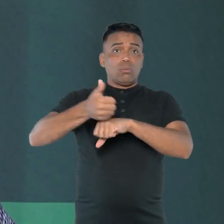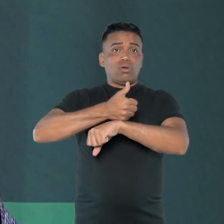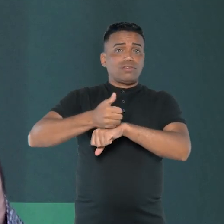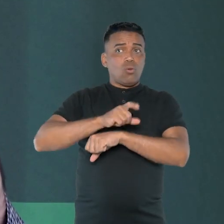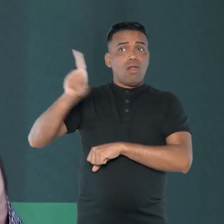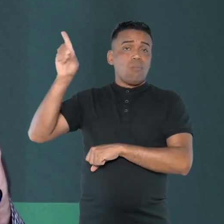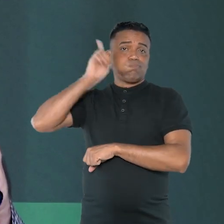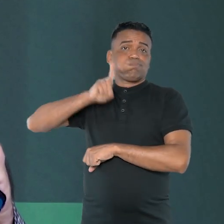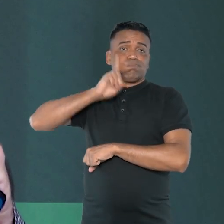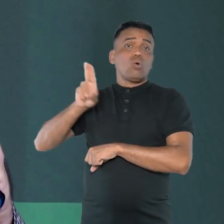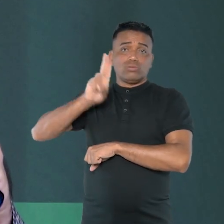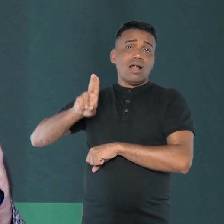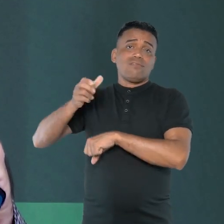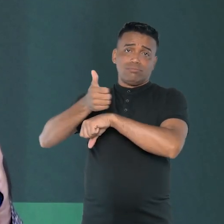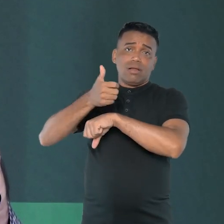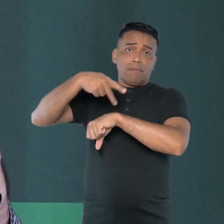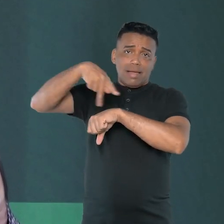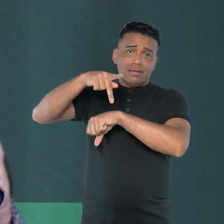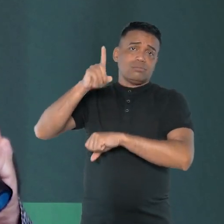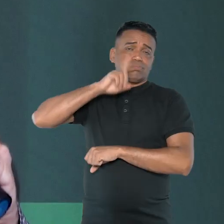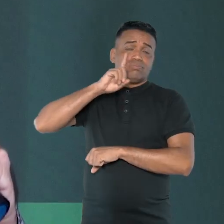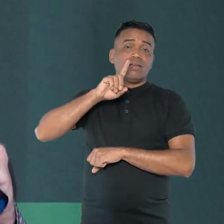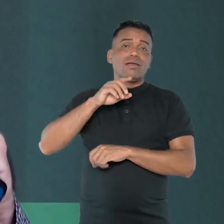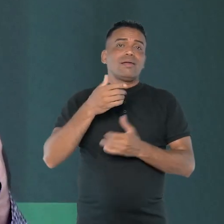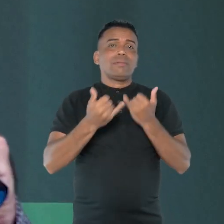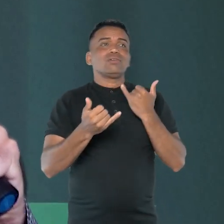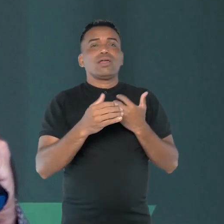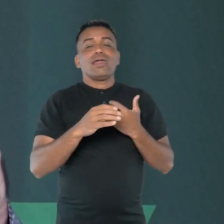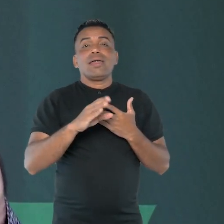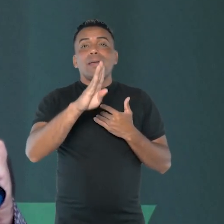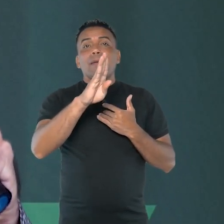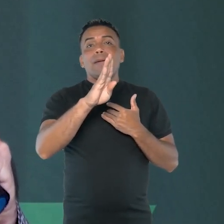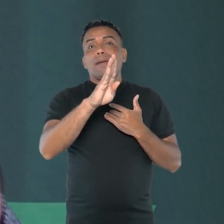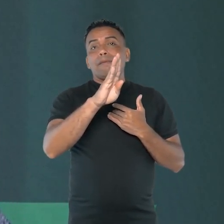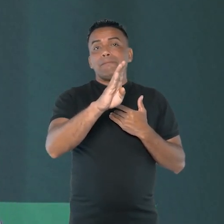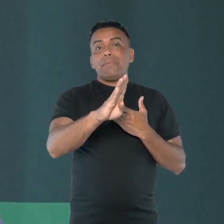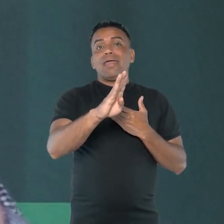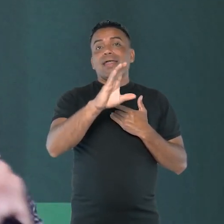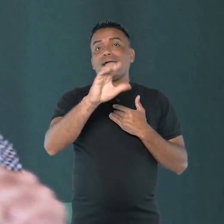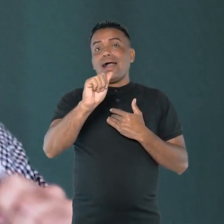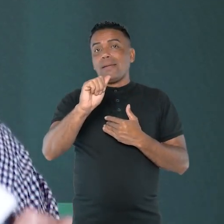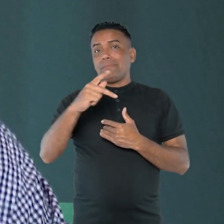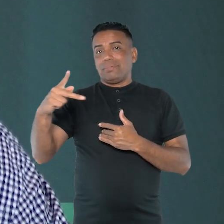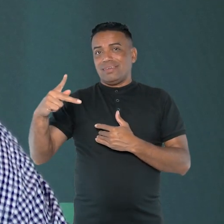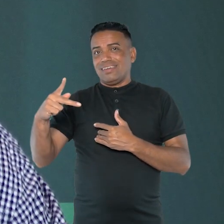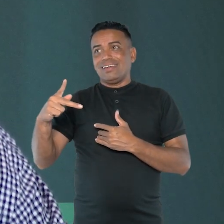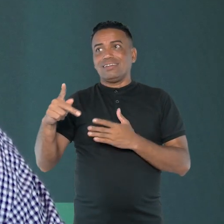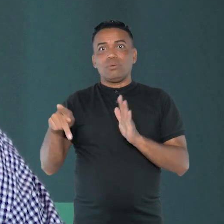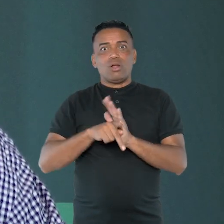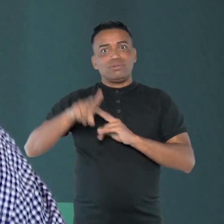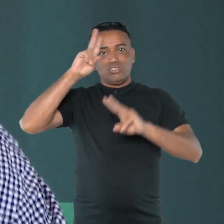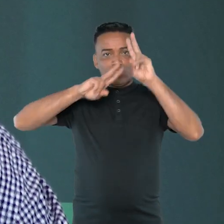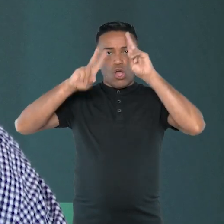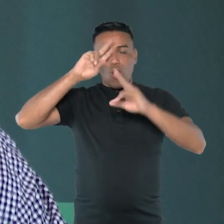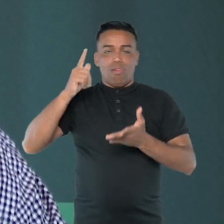norte-americano, eles usavam isso, que no fundo, o que é? Um backup. Essa pessoa era um backup daquela história. Por quê? Porque muitas dessas histórias, né,